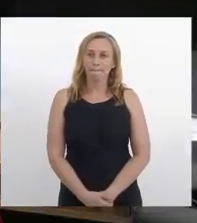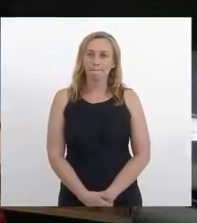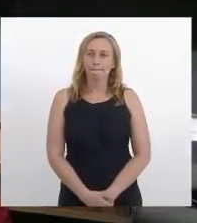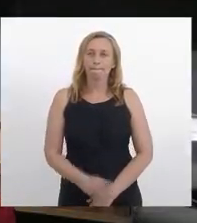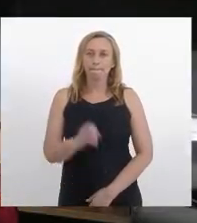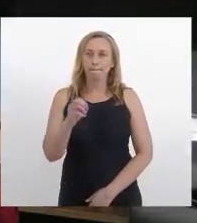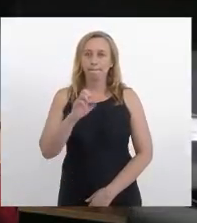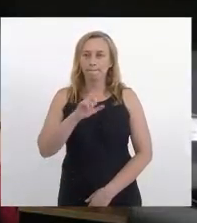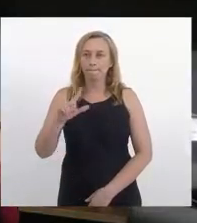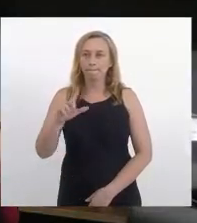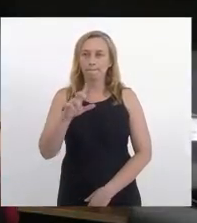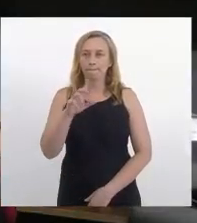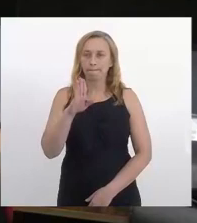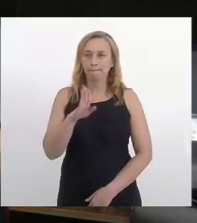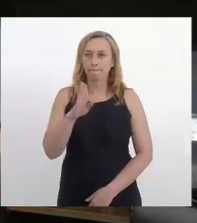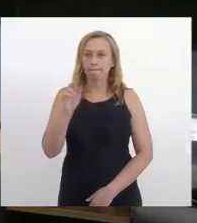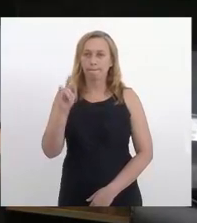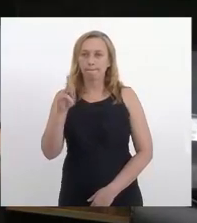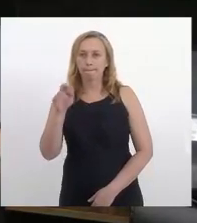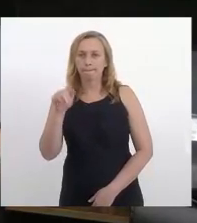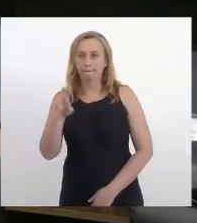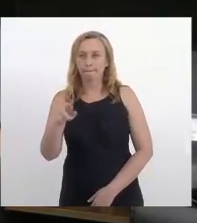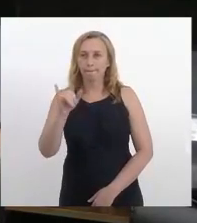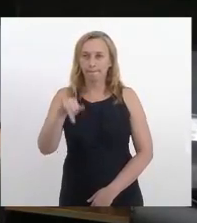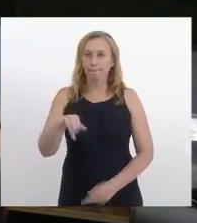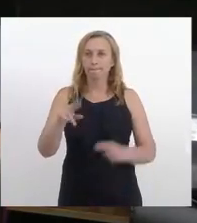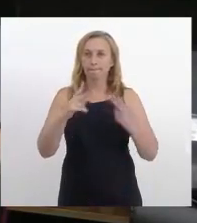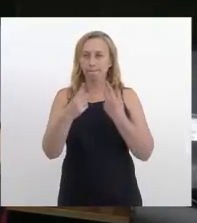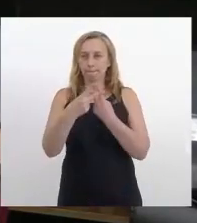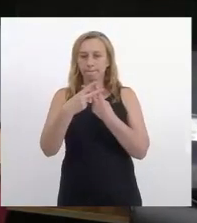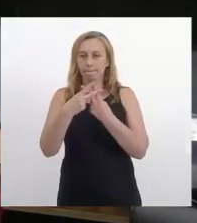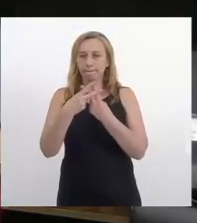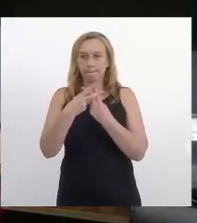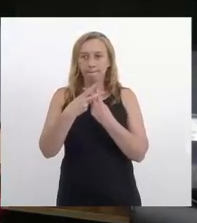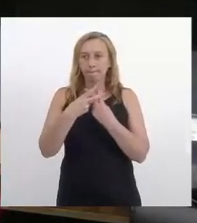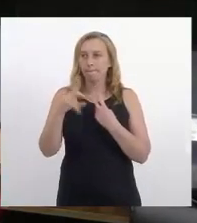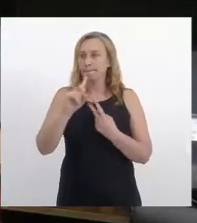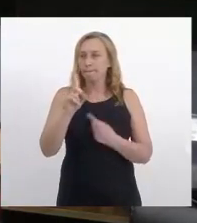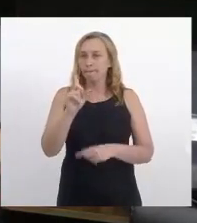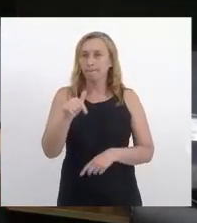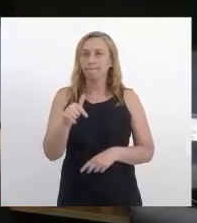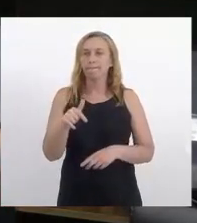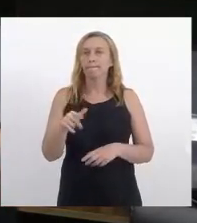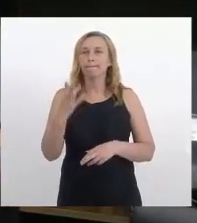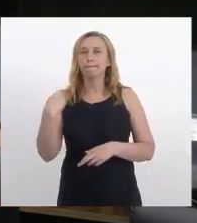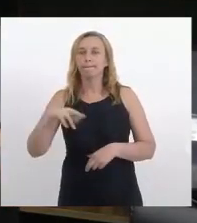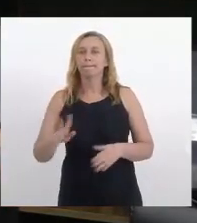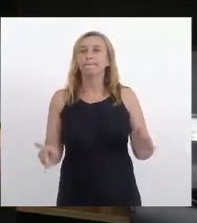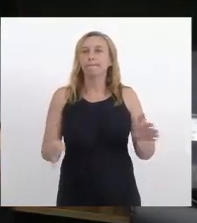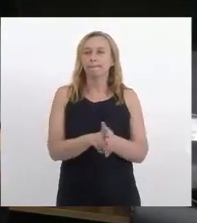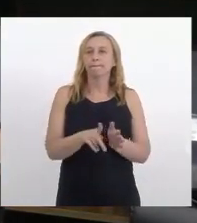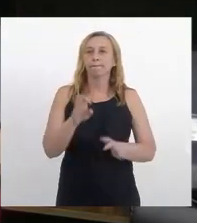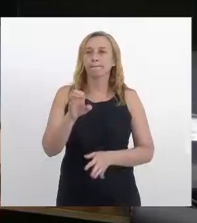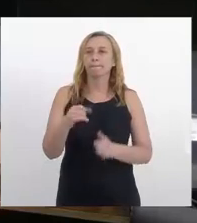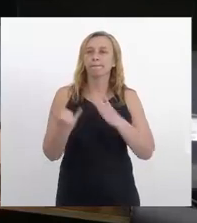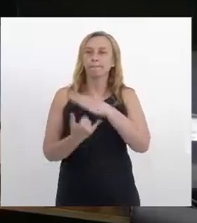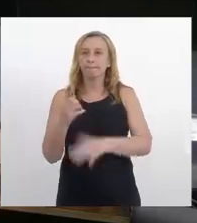Coronel Biratã Ângelo, maçonaria também não é uma religião, mas faz parte do Instituto Expo